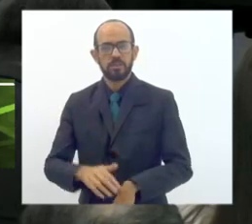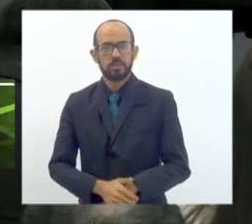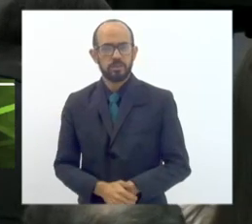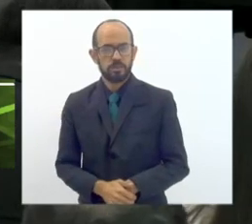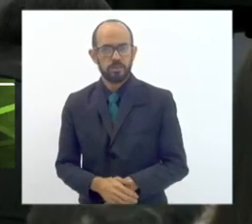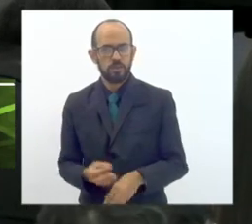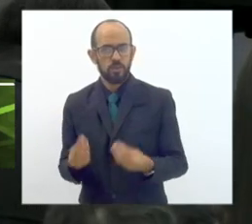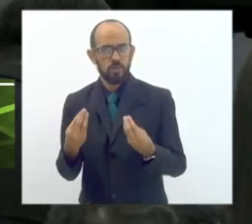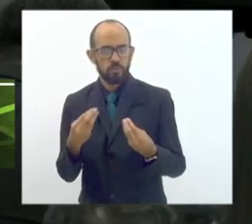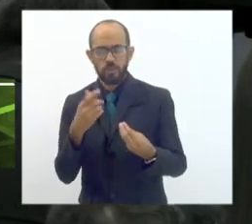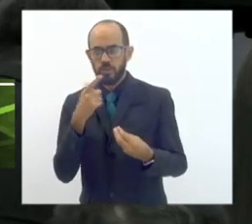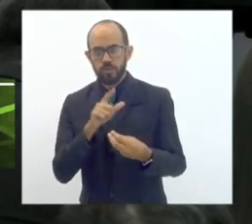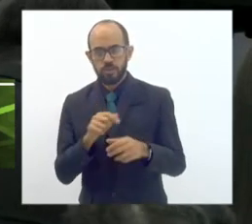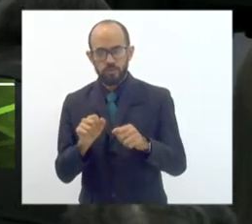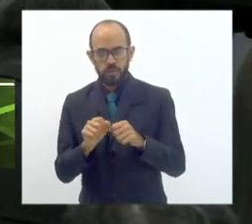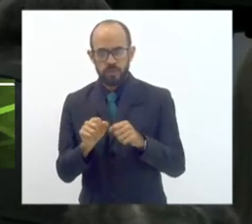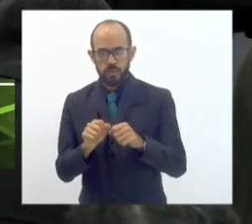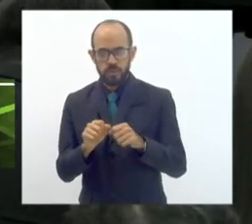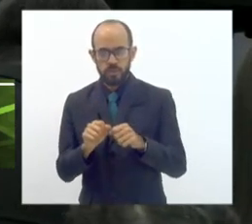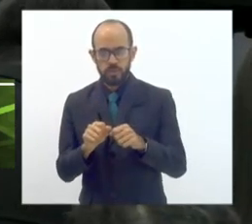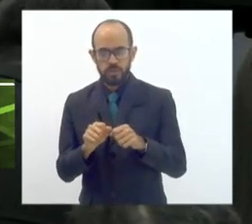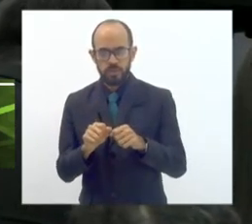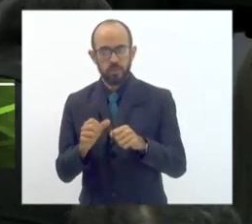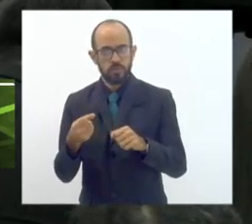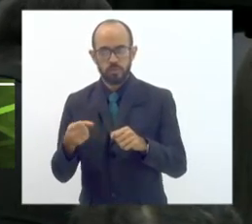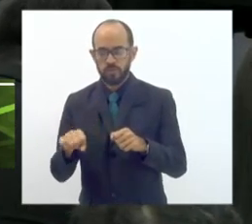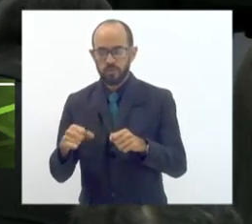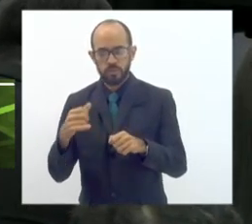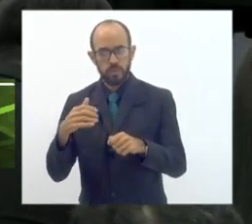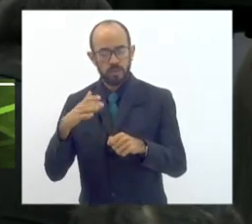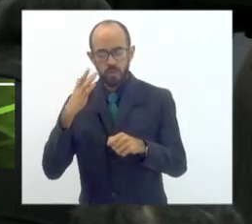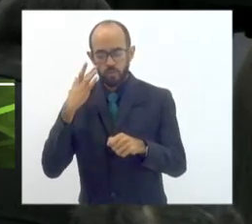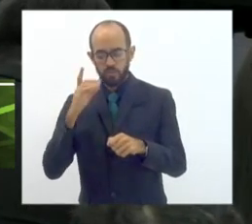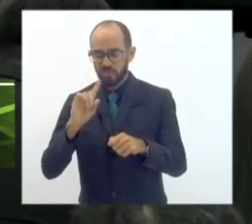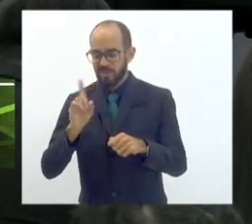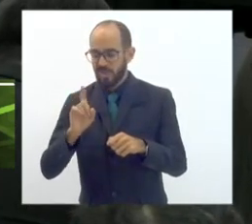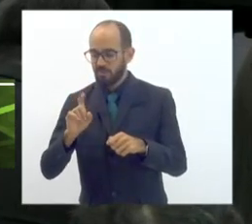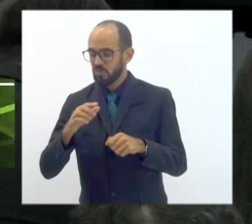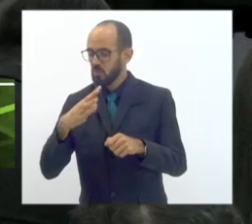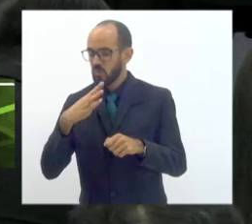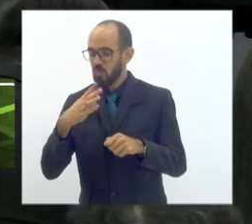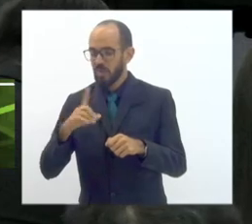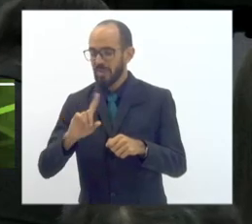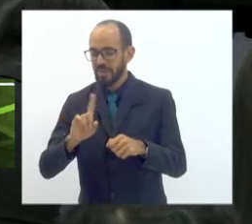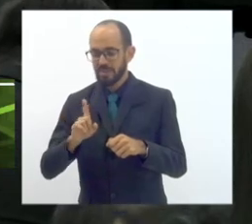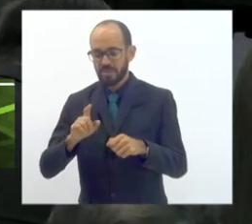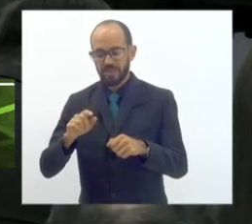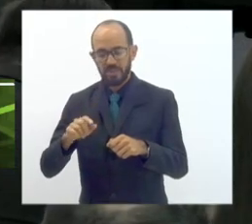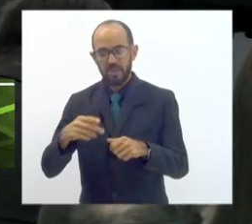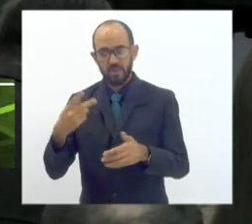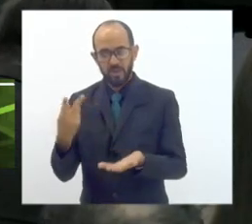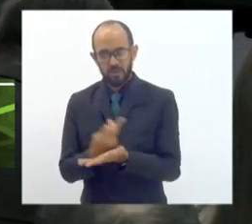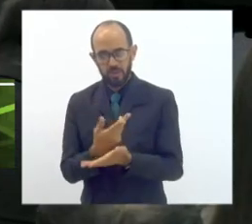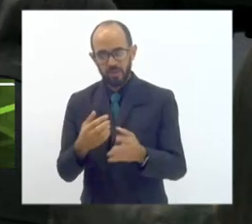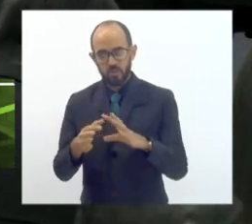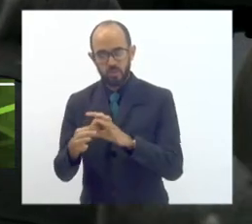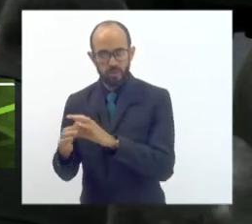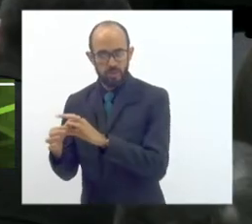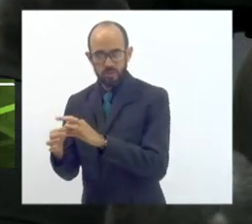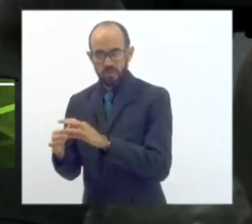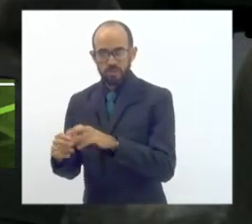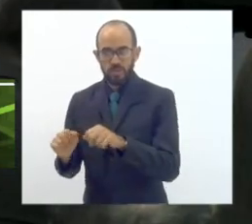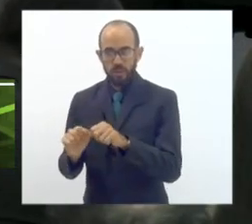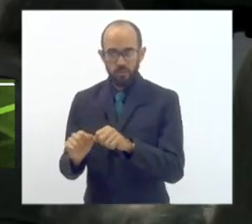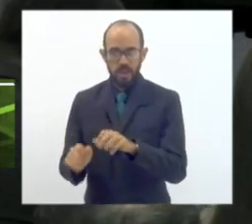gente vai conseguir fazer isso? Então, se você não reconhece, se a sua região não reconhece isso, né? E você faz isso